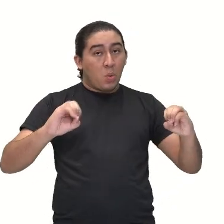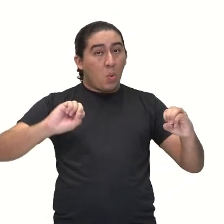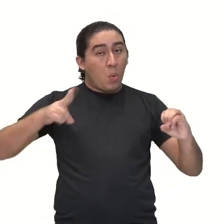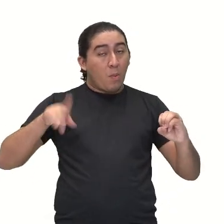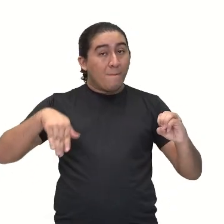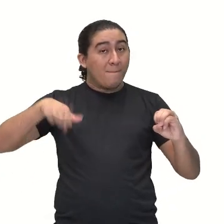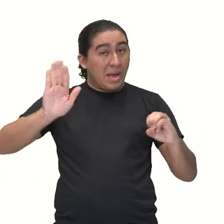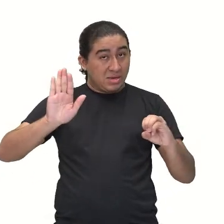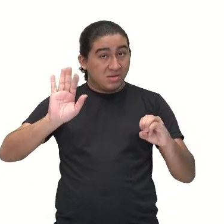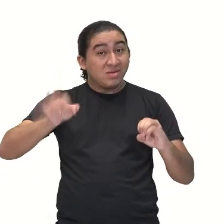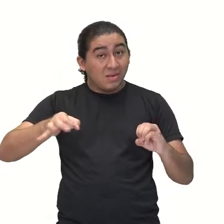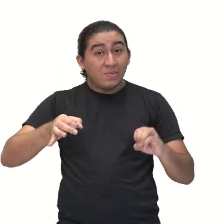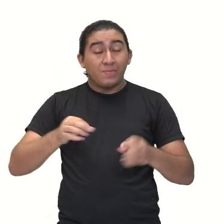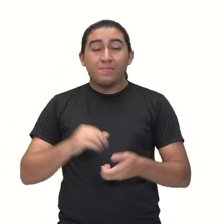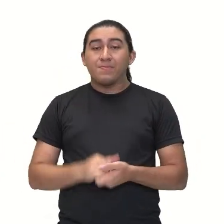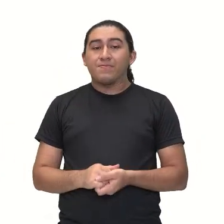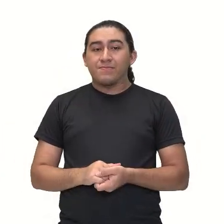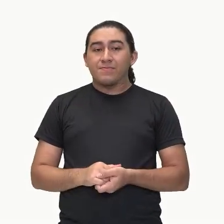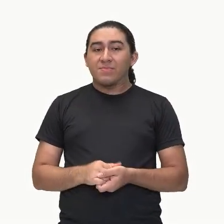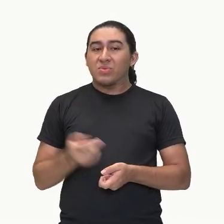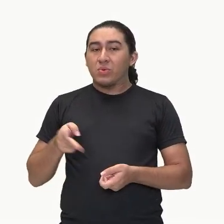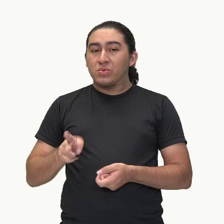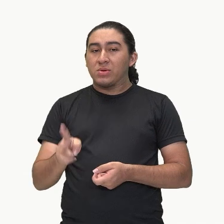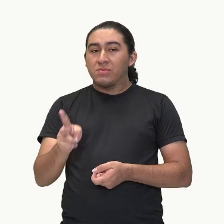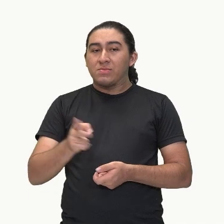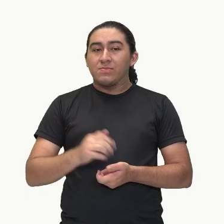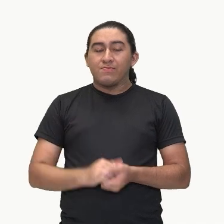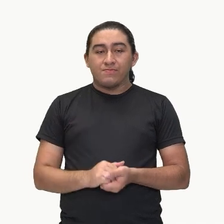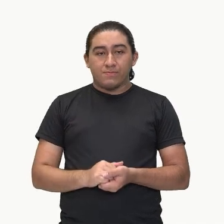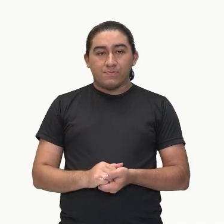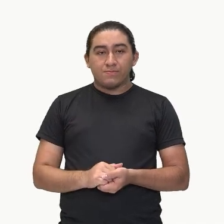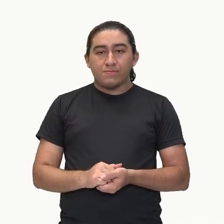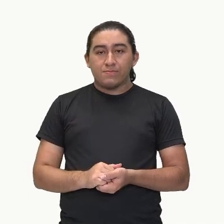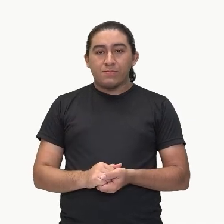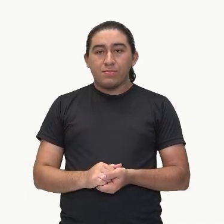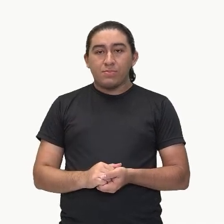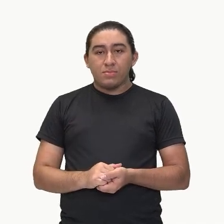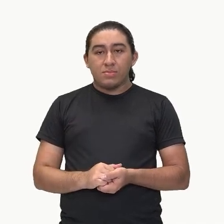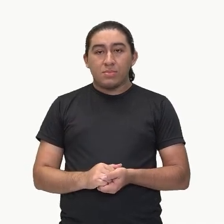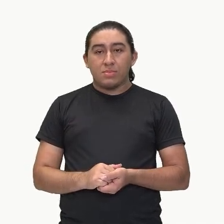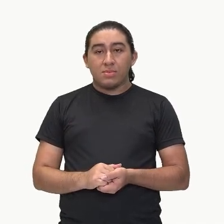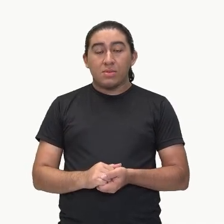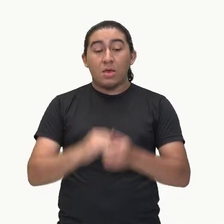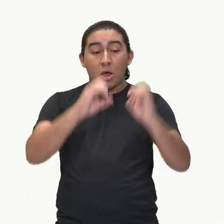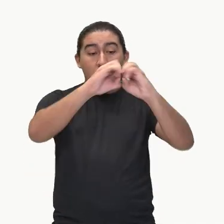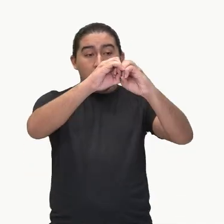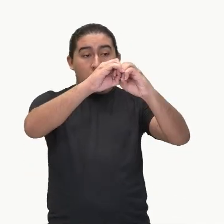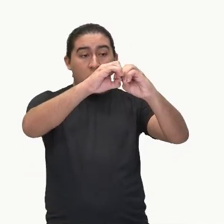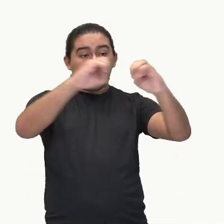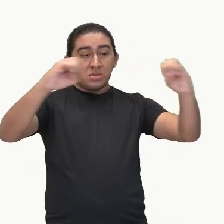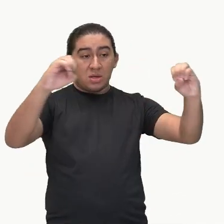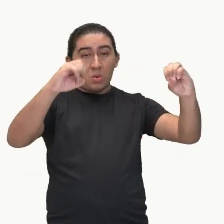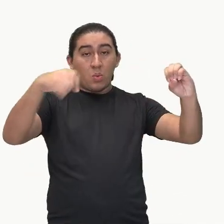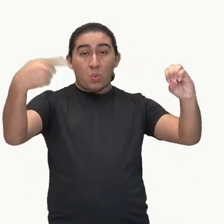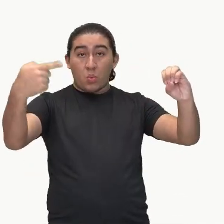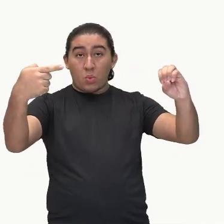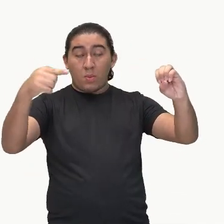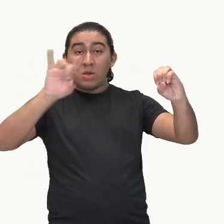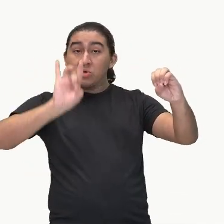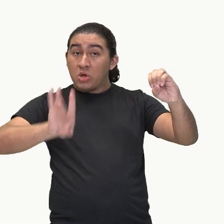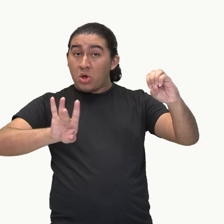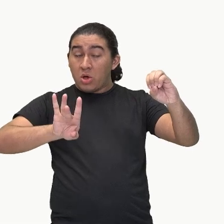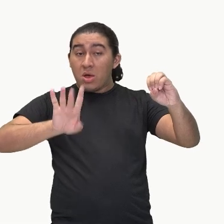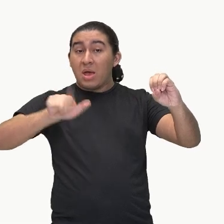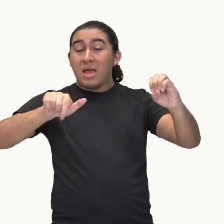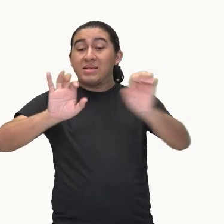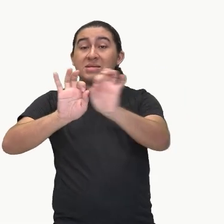tá? E aí, avançando, olhem só. Quando esse período tem só uma oração, eu chamo de